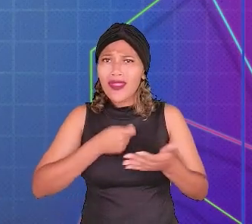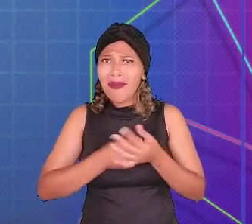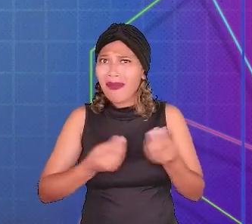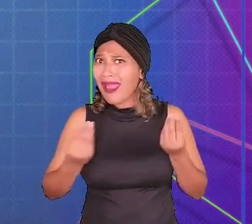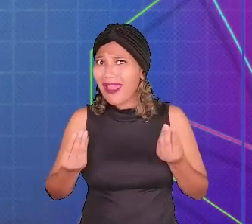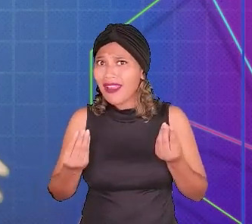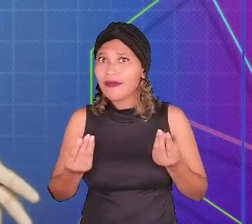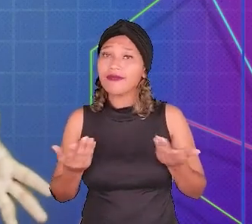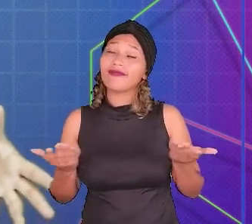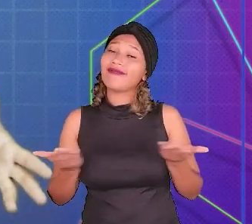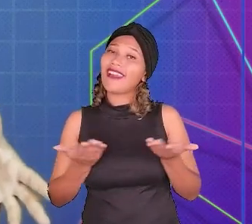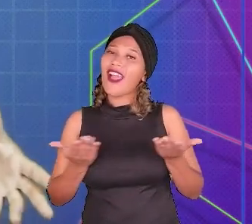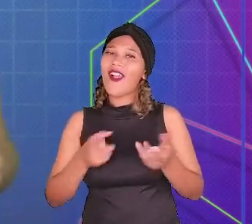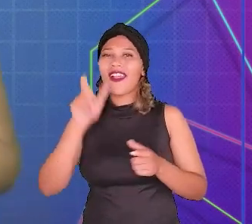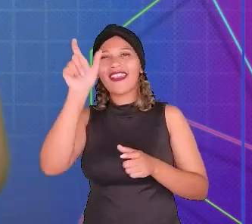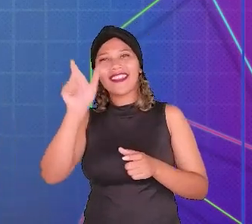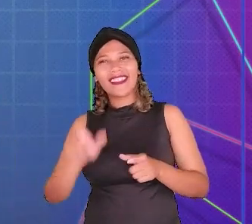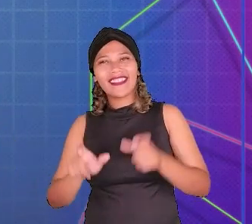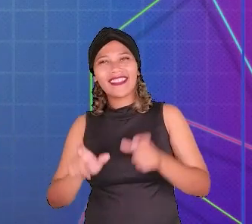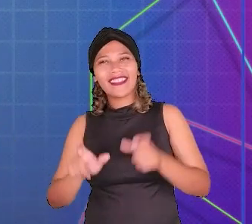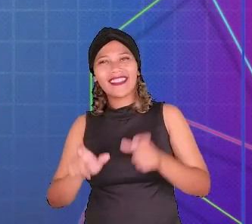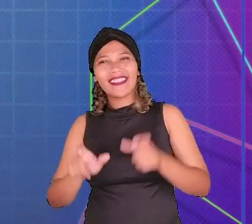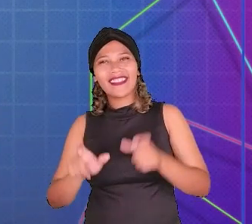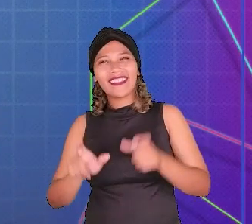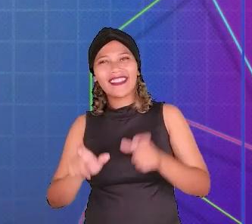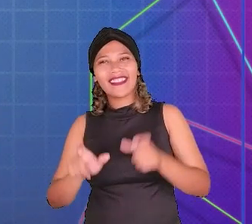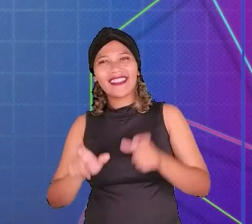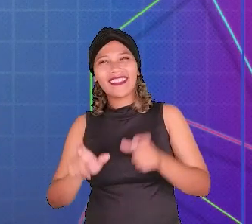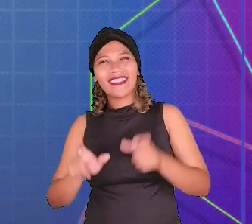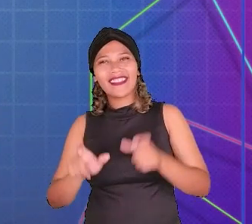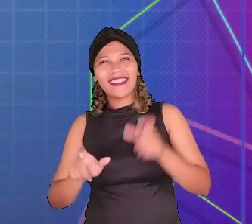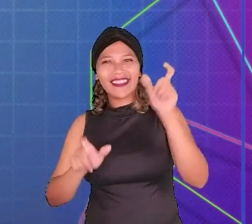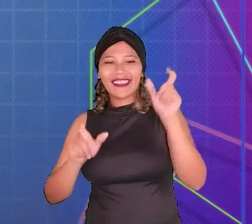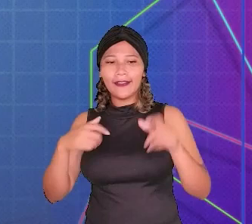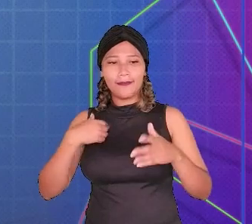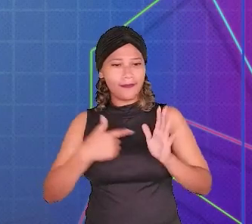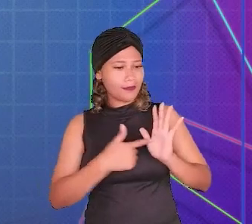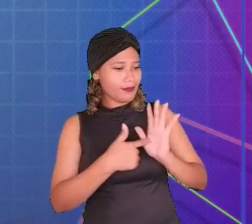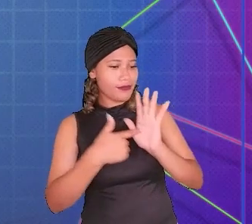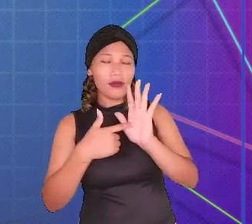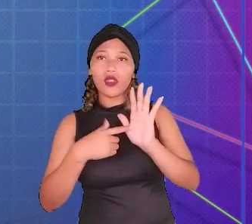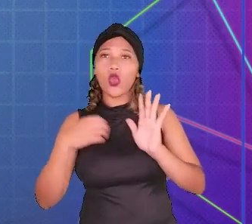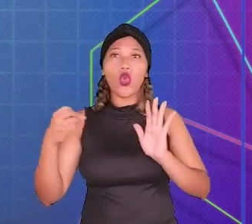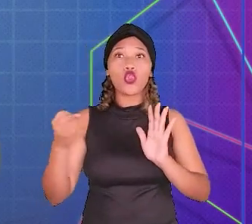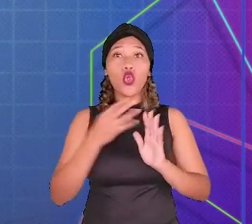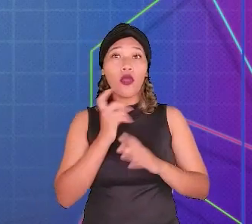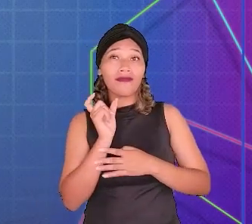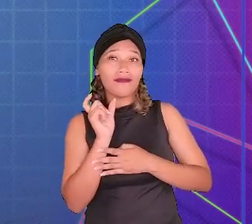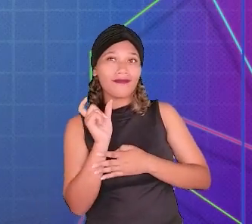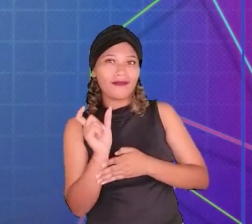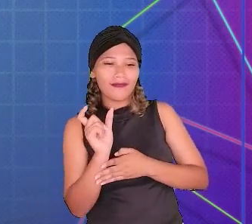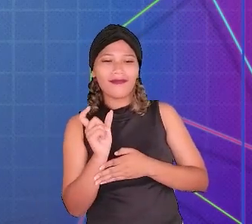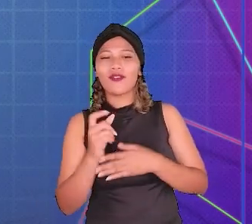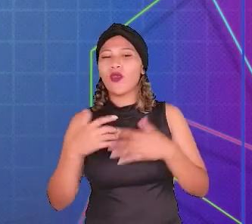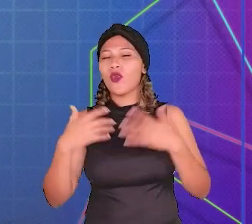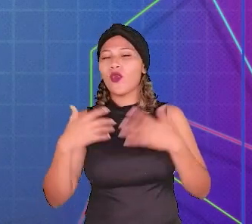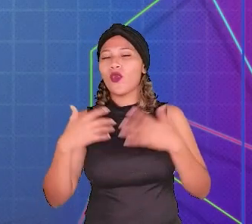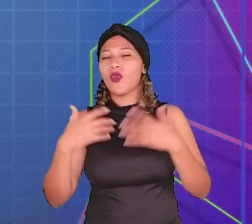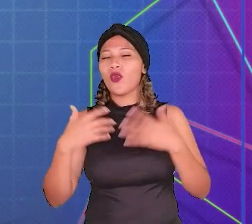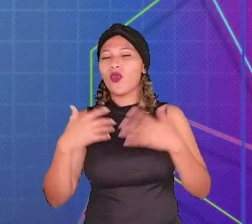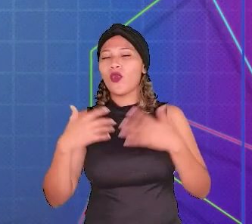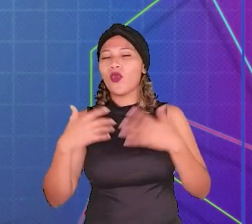luta? Agora, aluno e aluna, Título, personagem e narrativa. eu vou te apresentar um novo termo, a